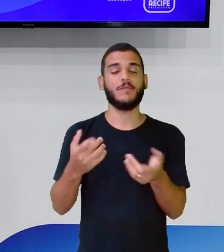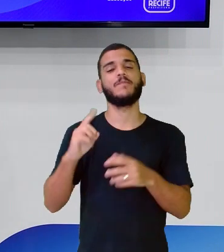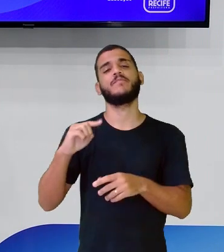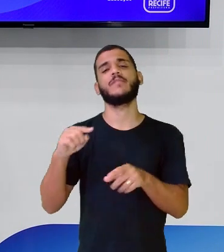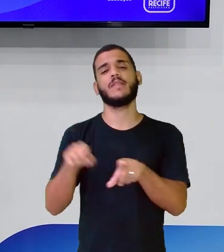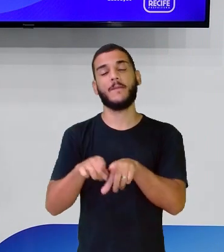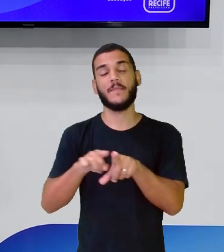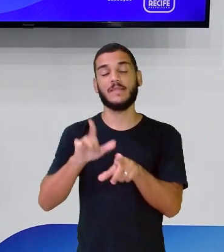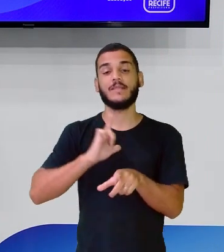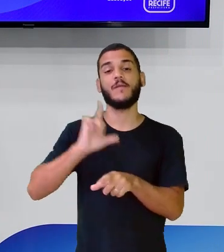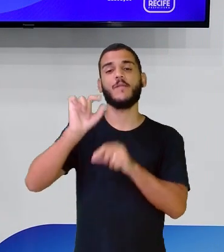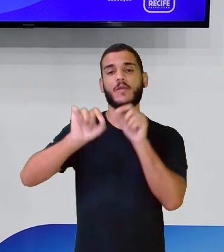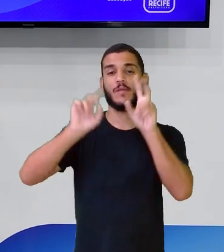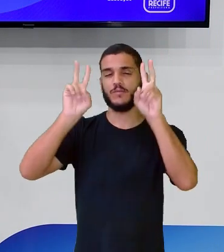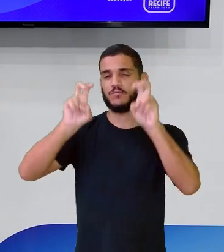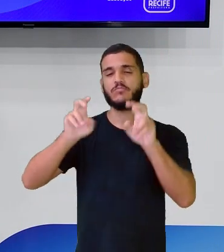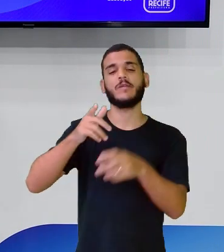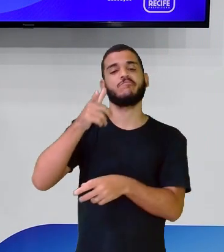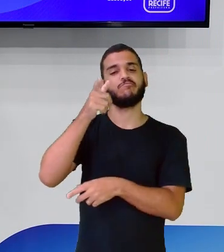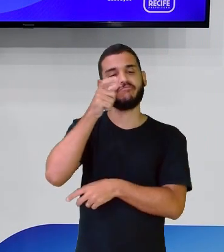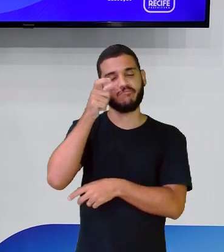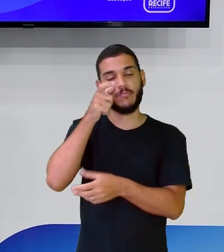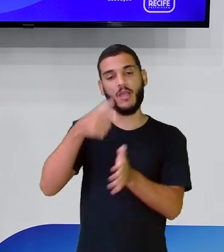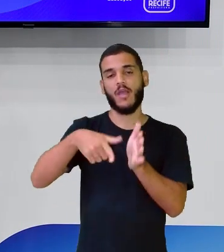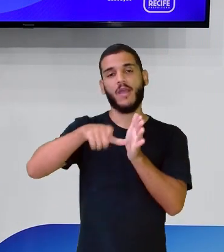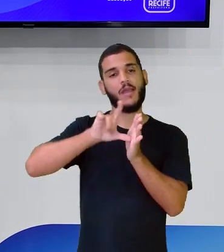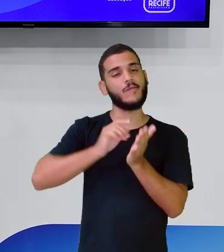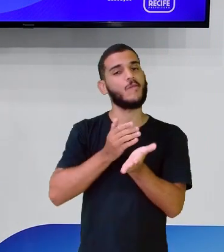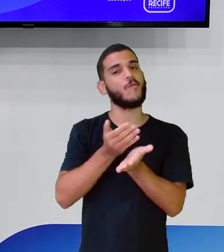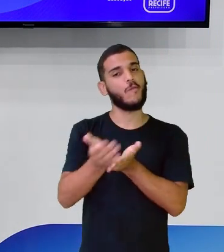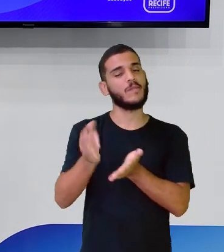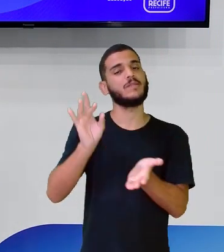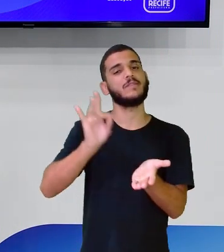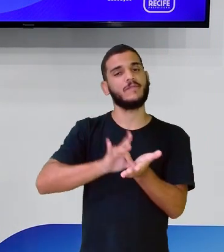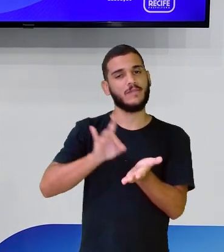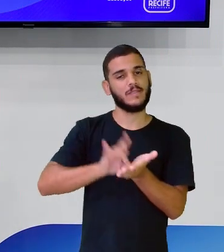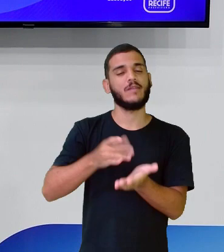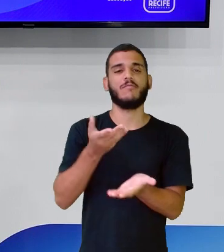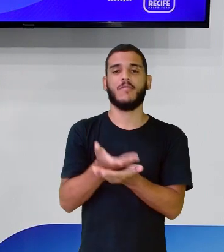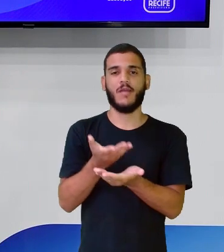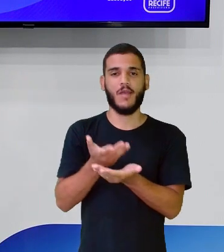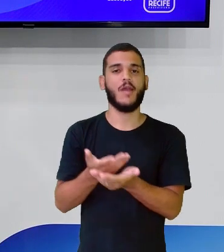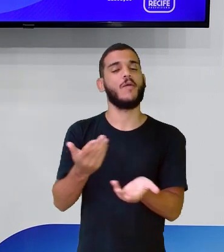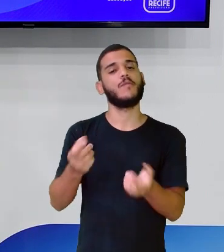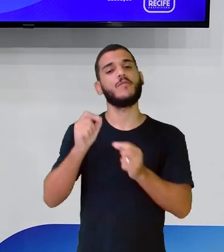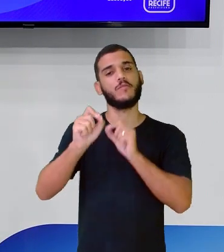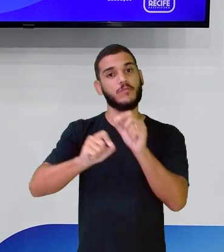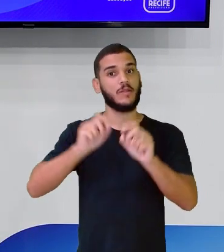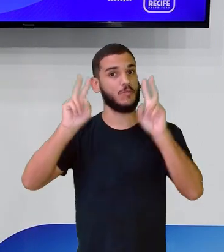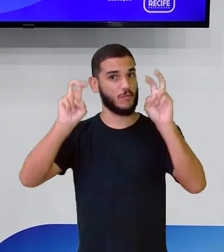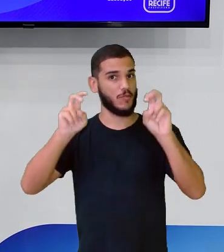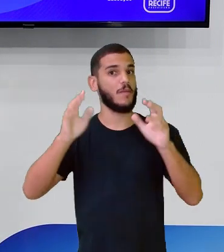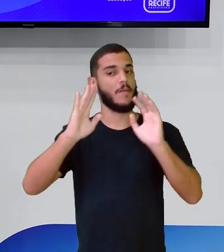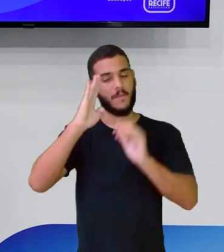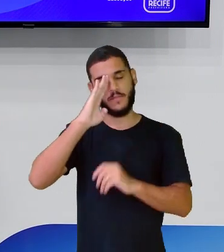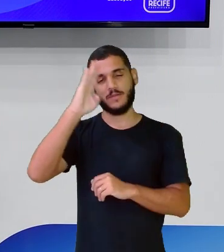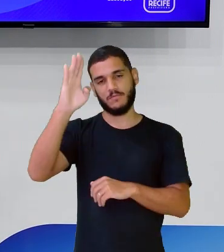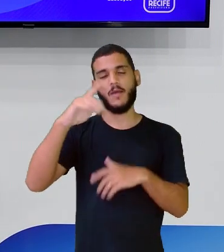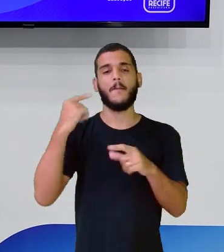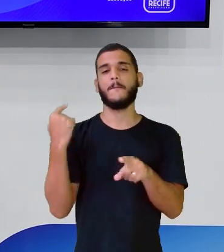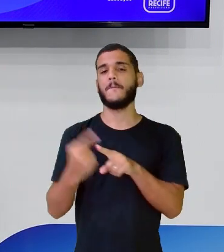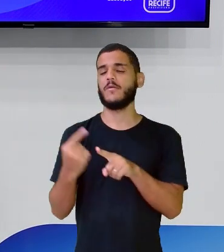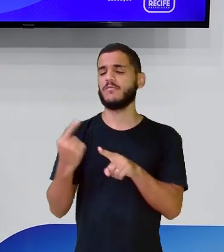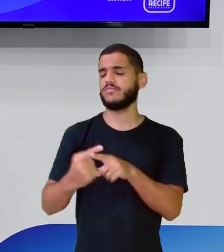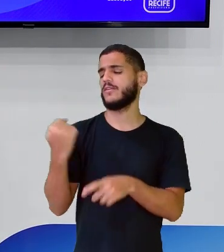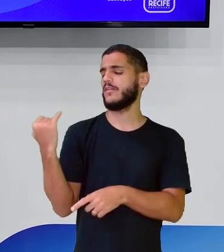assunto bem interessante antes de a gente começar de fato a nossa leitura, o nosso assunto, tá? Por que